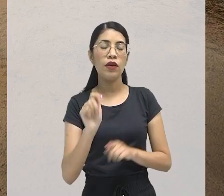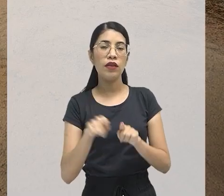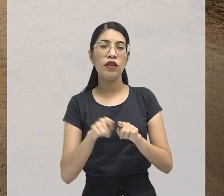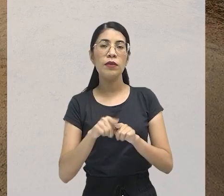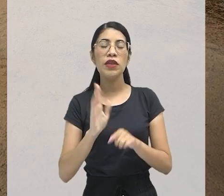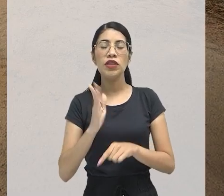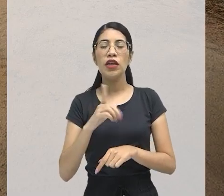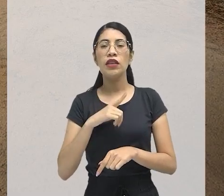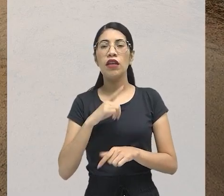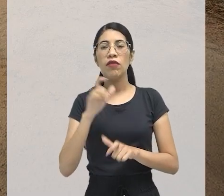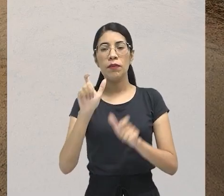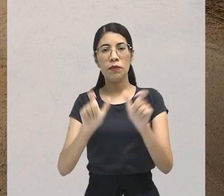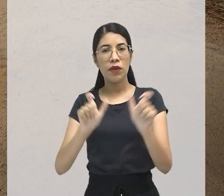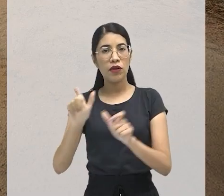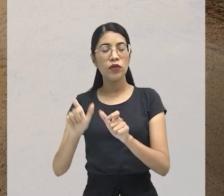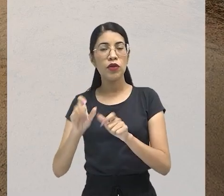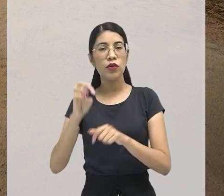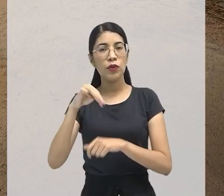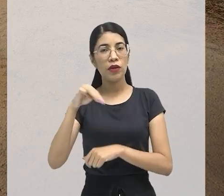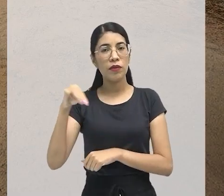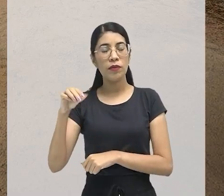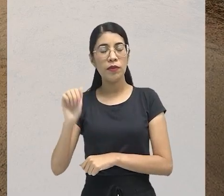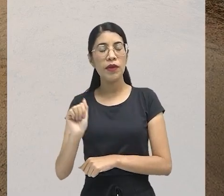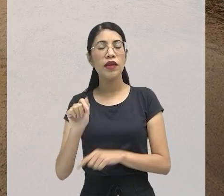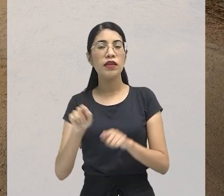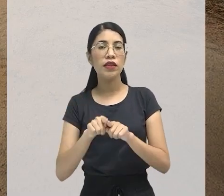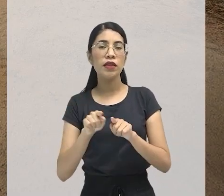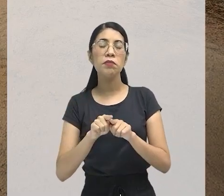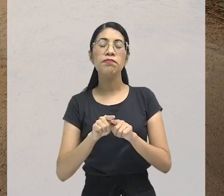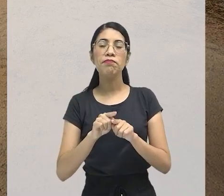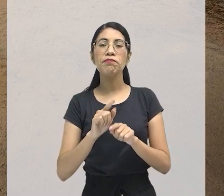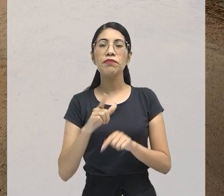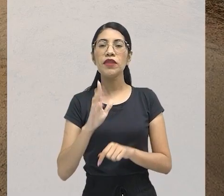de MMA que foram até mesmo, né,